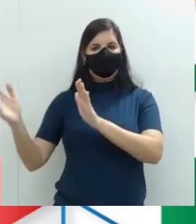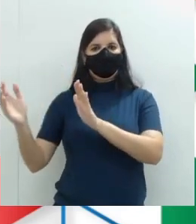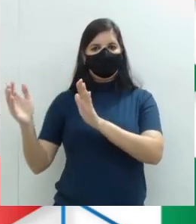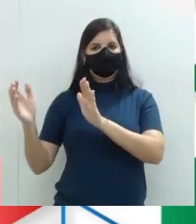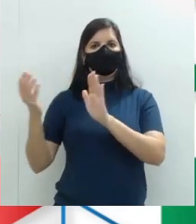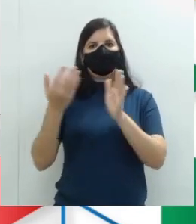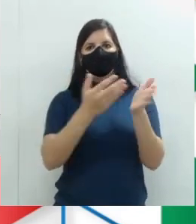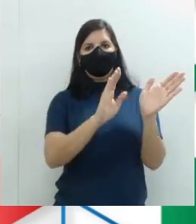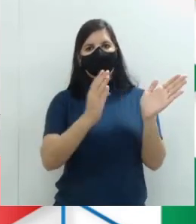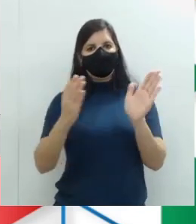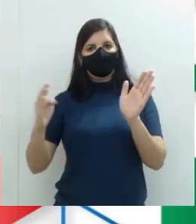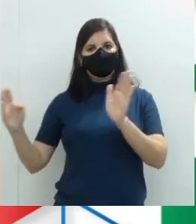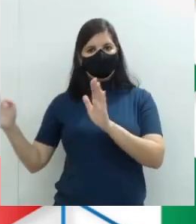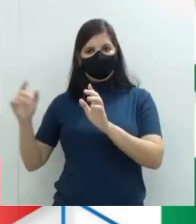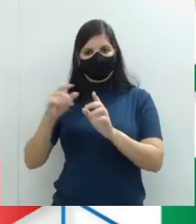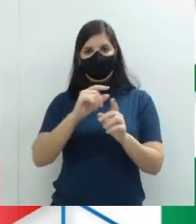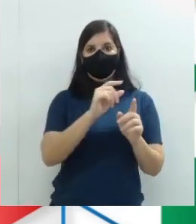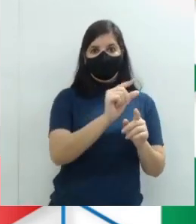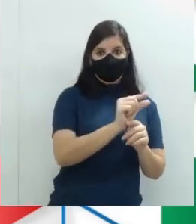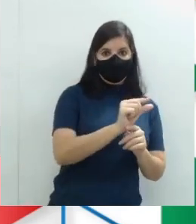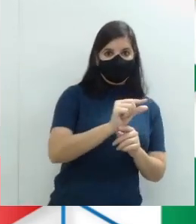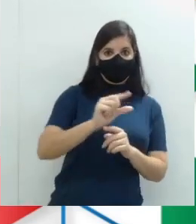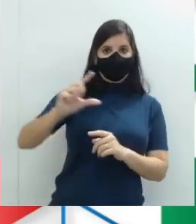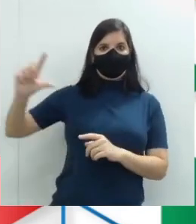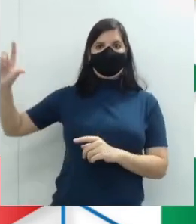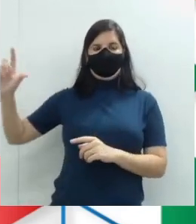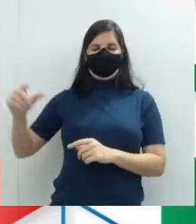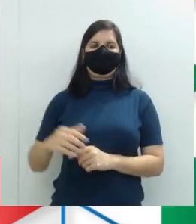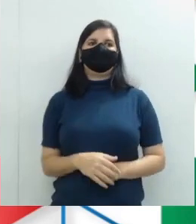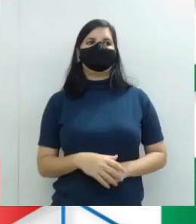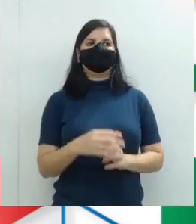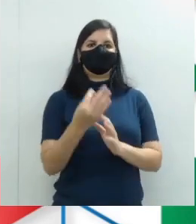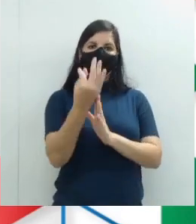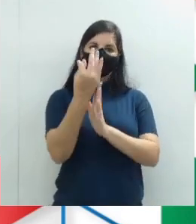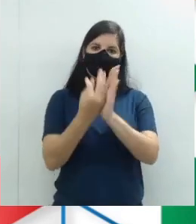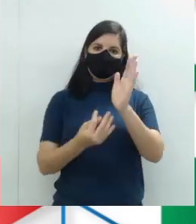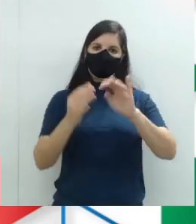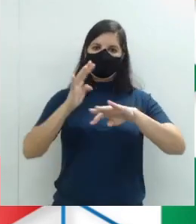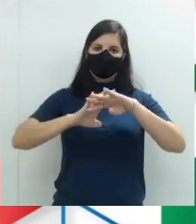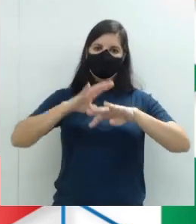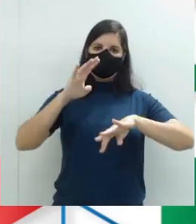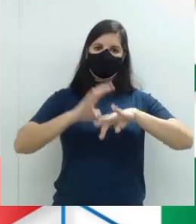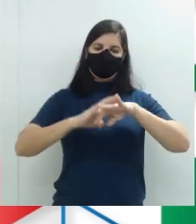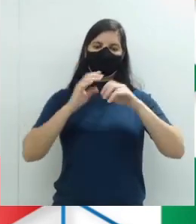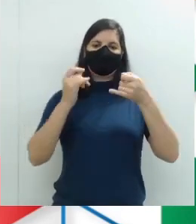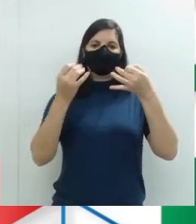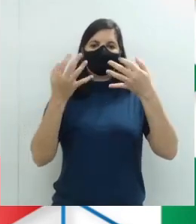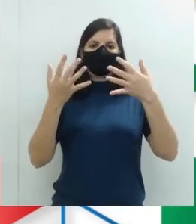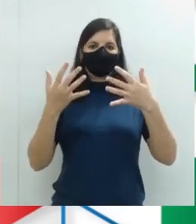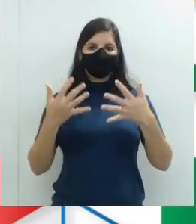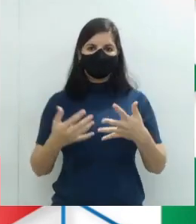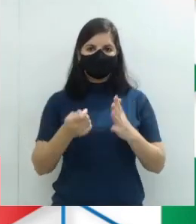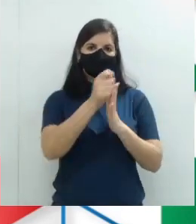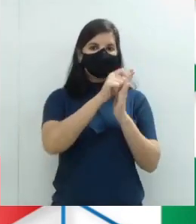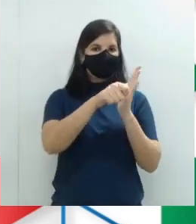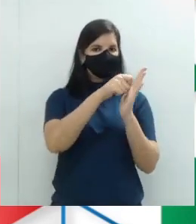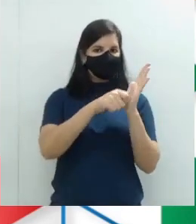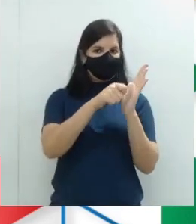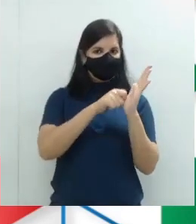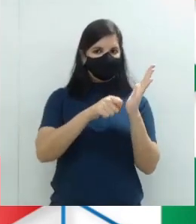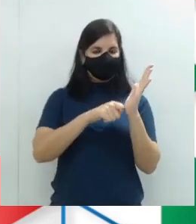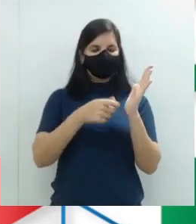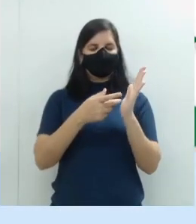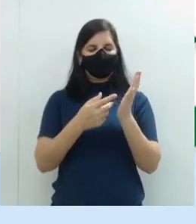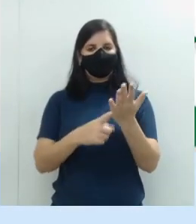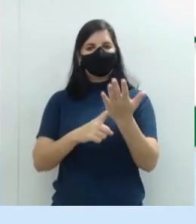a sequência é crescente. Pronto, tá aí. O texto de matemática, só falando, só escrevendo, vai